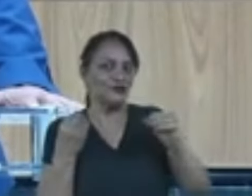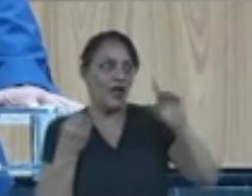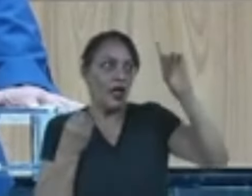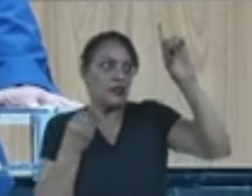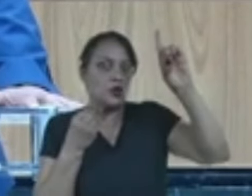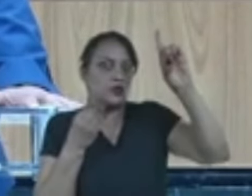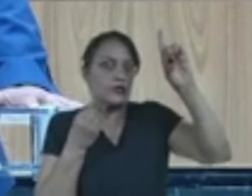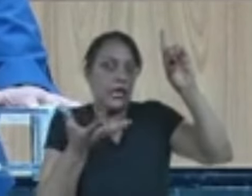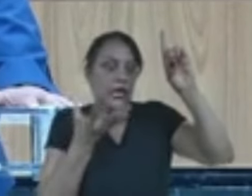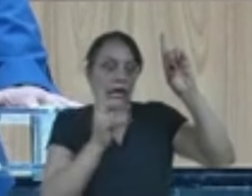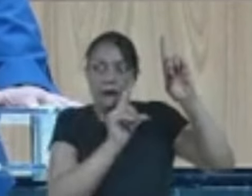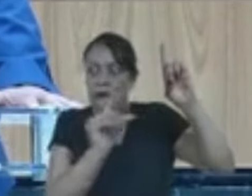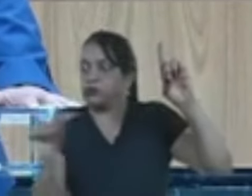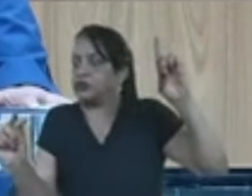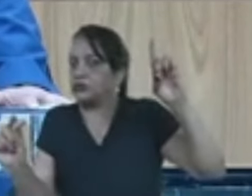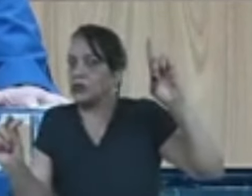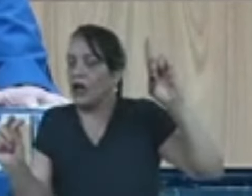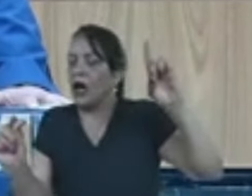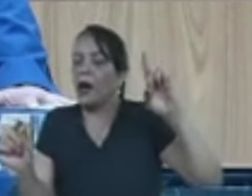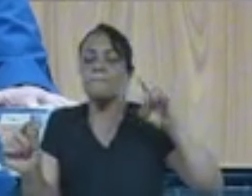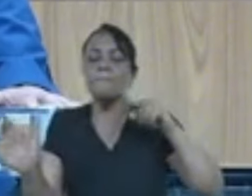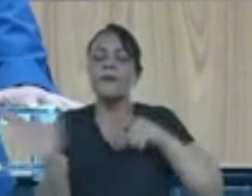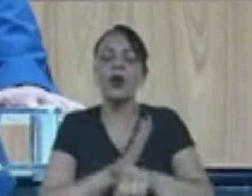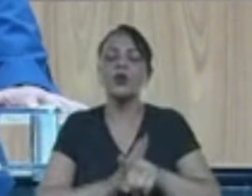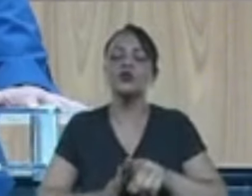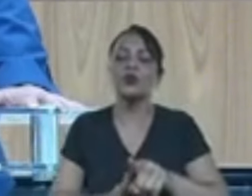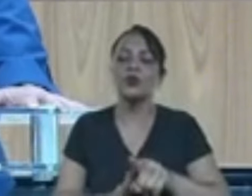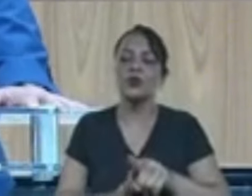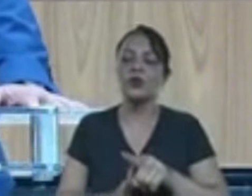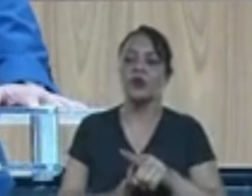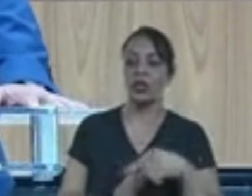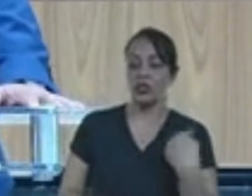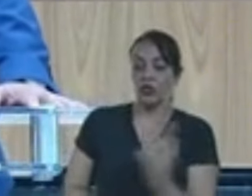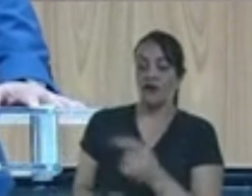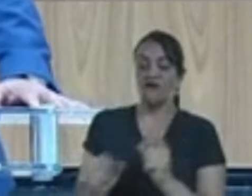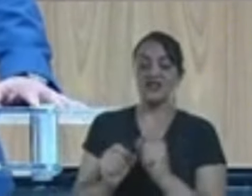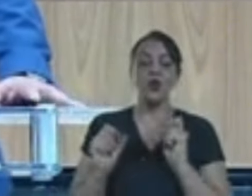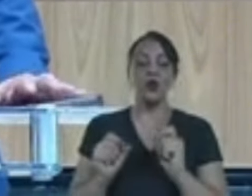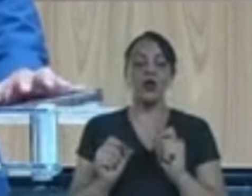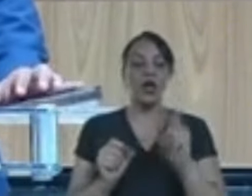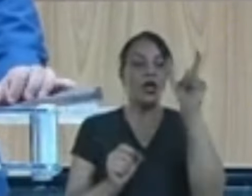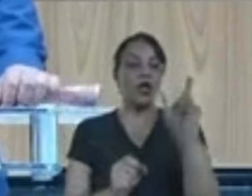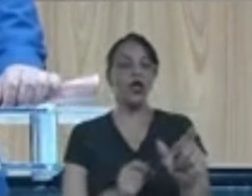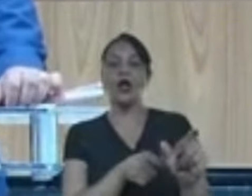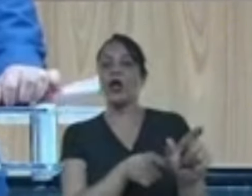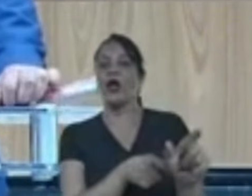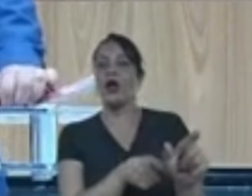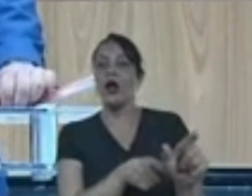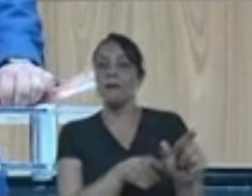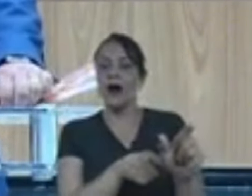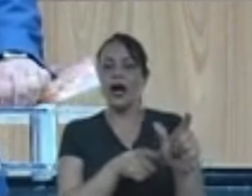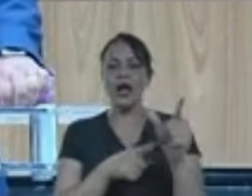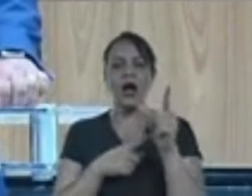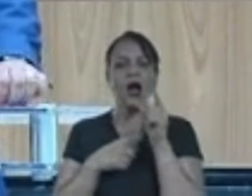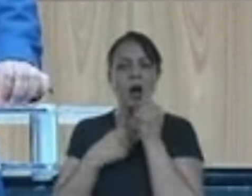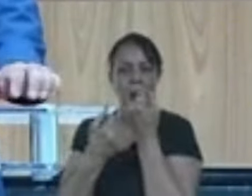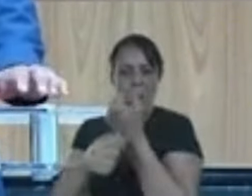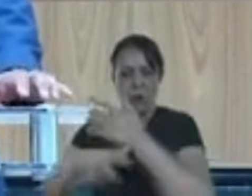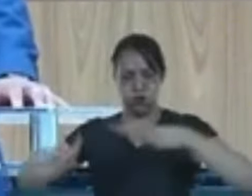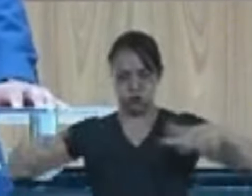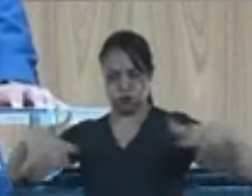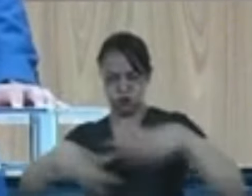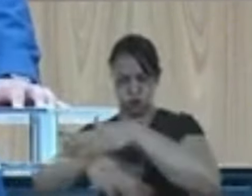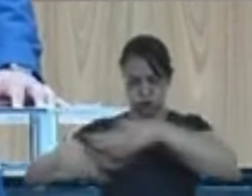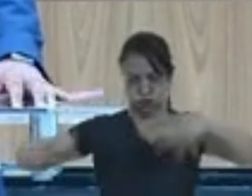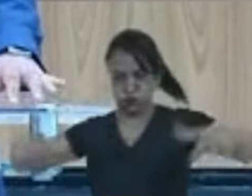havia contado. Então lhe perguntaram: o que devemos fazer com você para que o mar se acalme? Disseram isto porque o